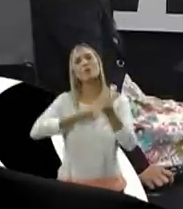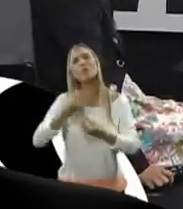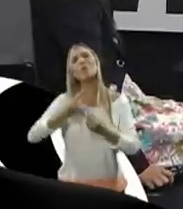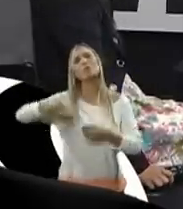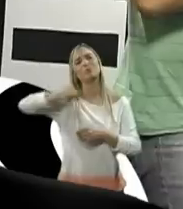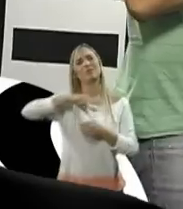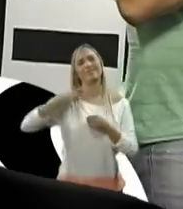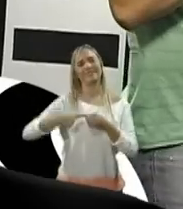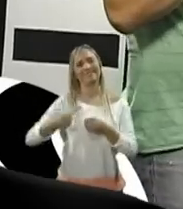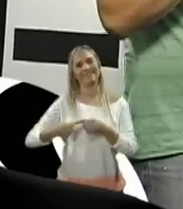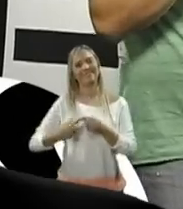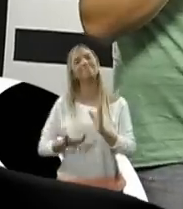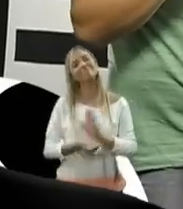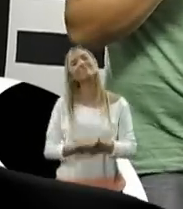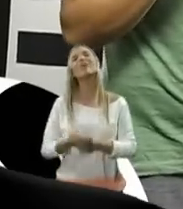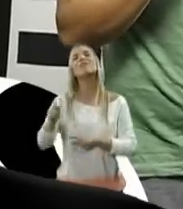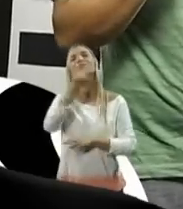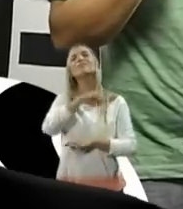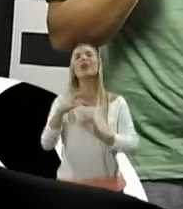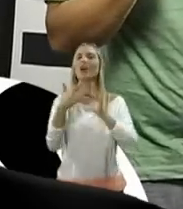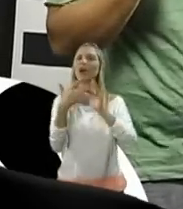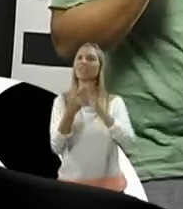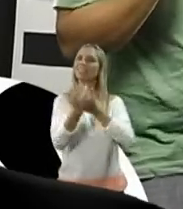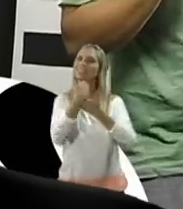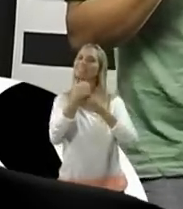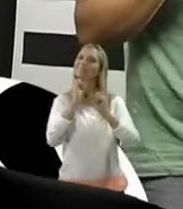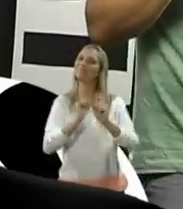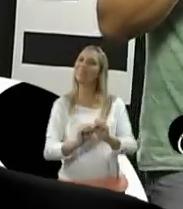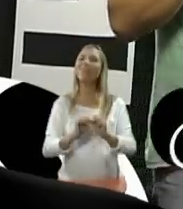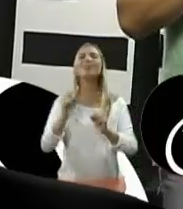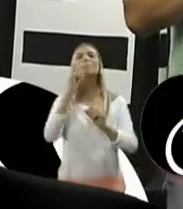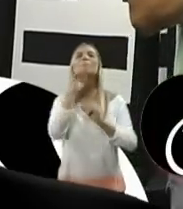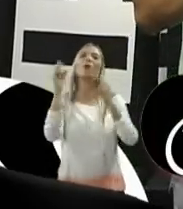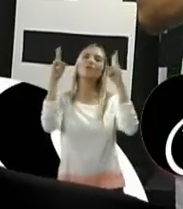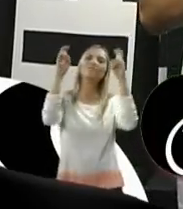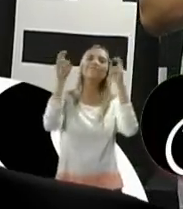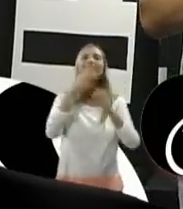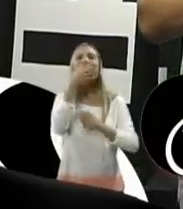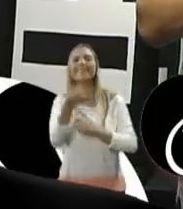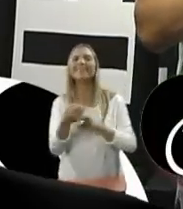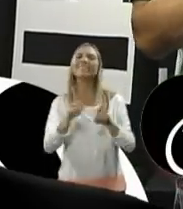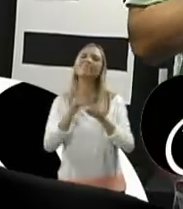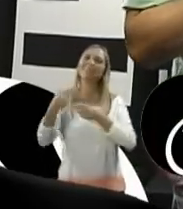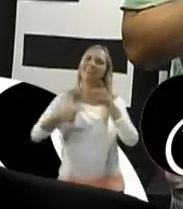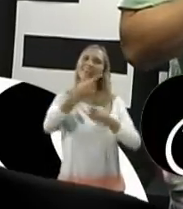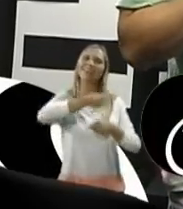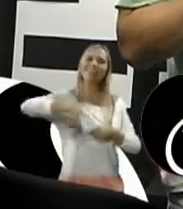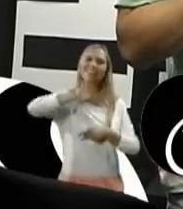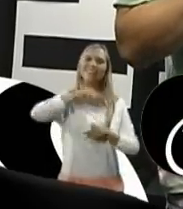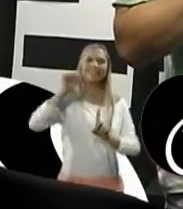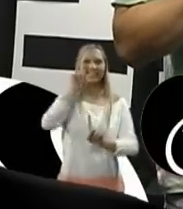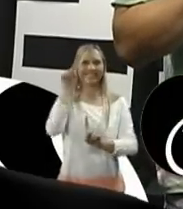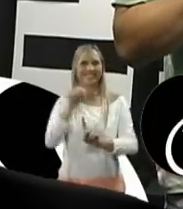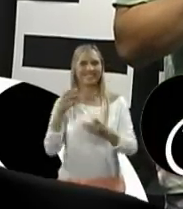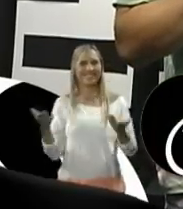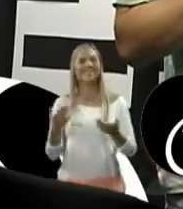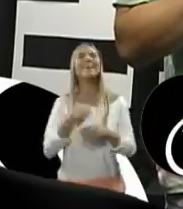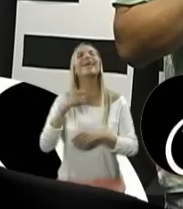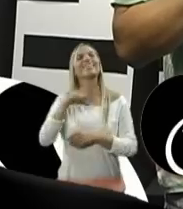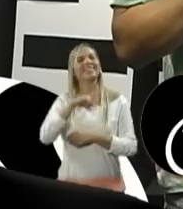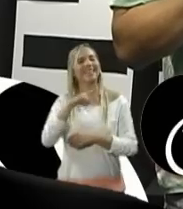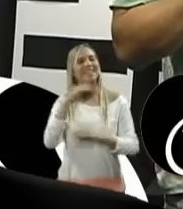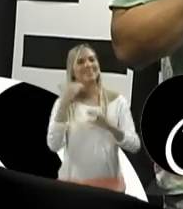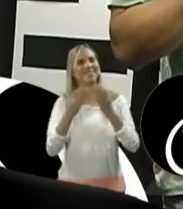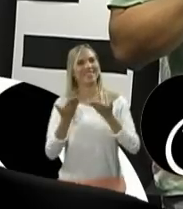nossas cidades. Entre em contato conosco, faça sugestão de temas, discuta com a gente as nossas questões. O e-mail do programa